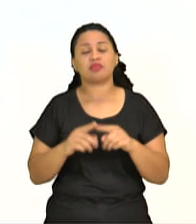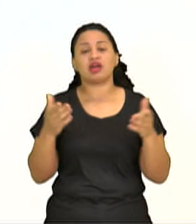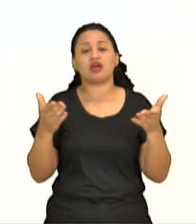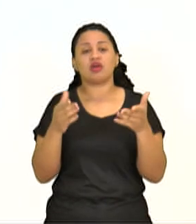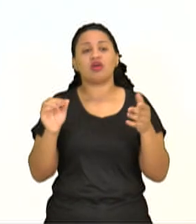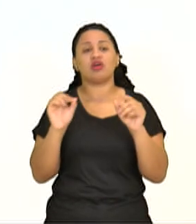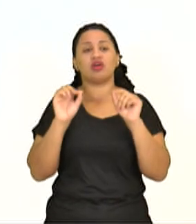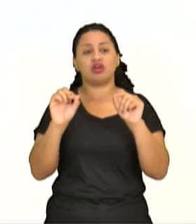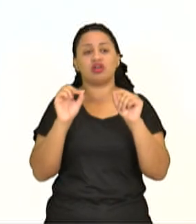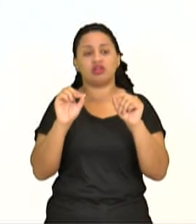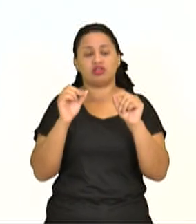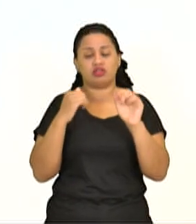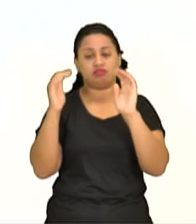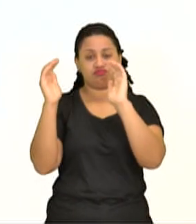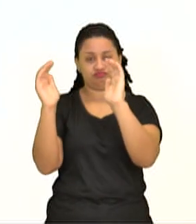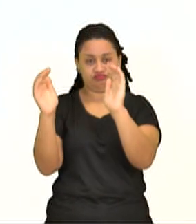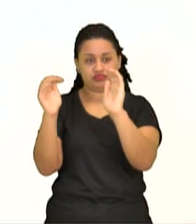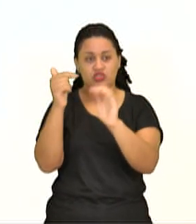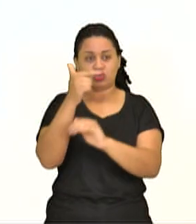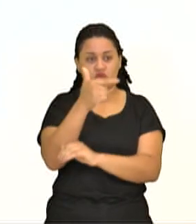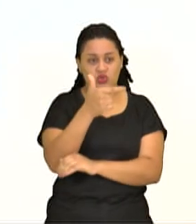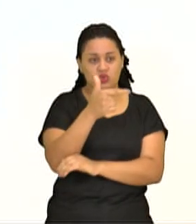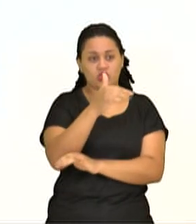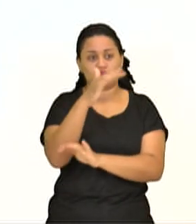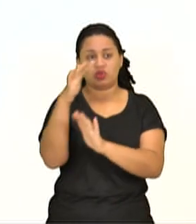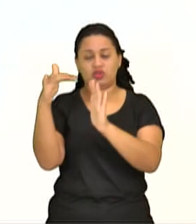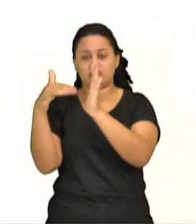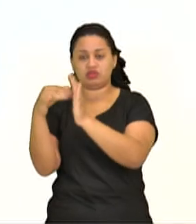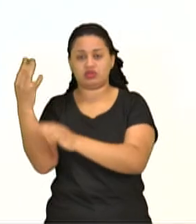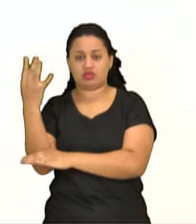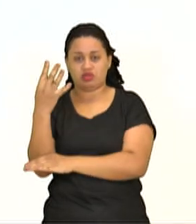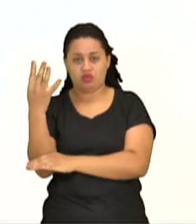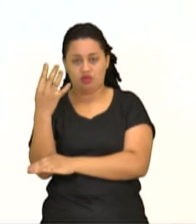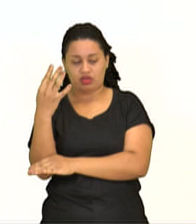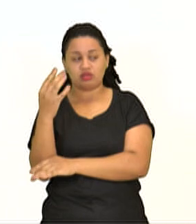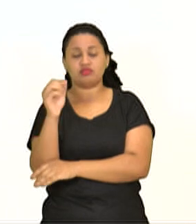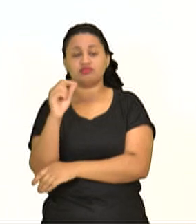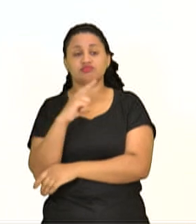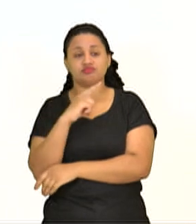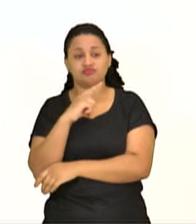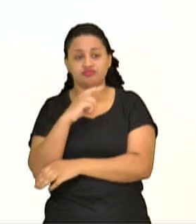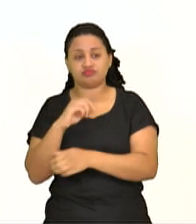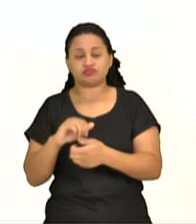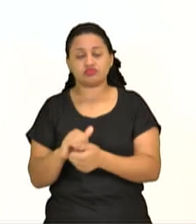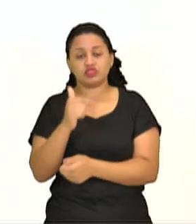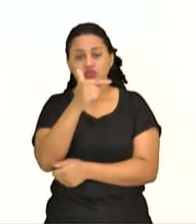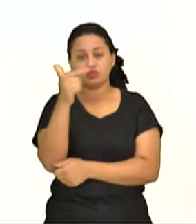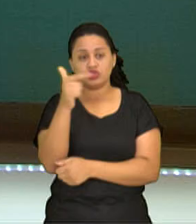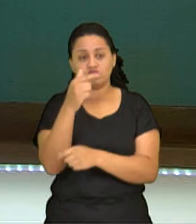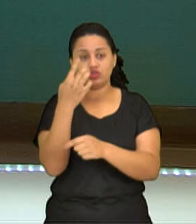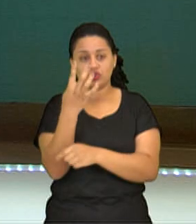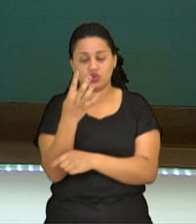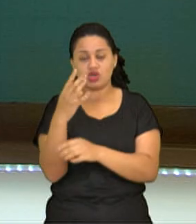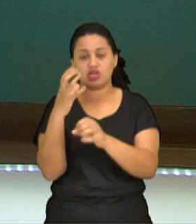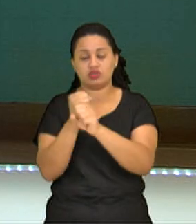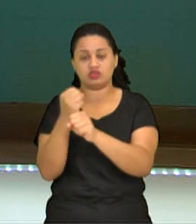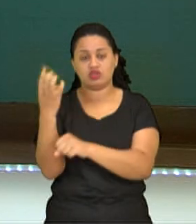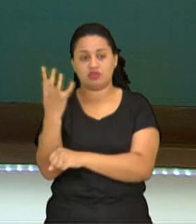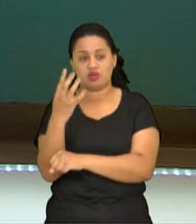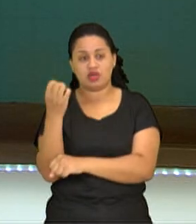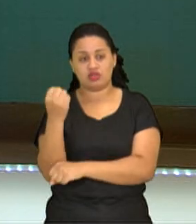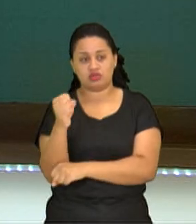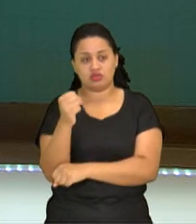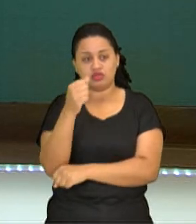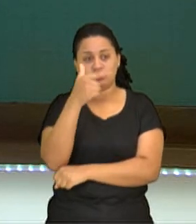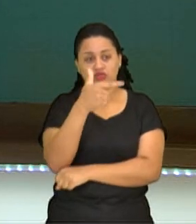aqui o parênteses, aqui entre o 2 e até o 4, o que vai acontecer? 2 vezes 2, 4, com mais 4,